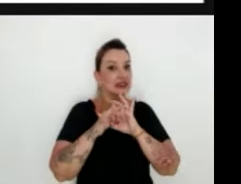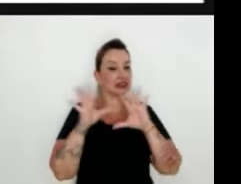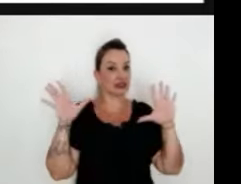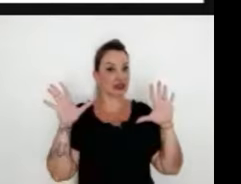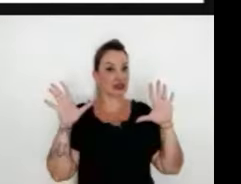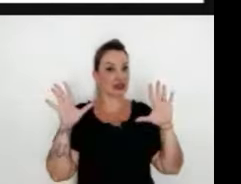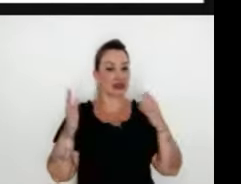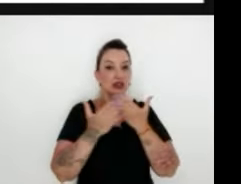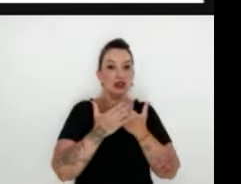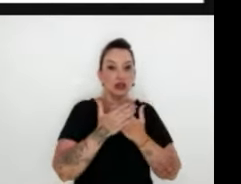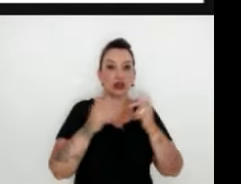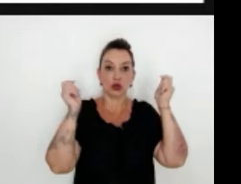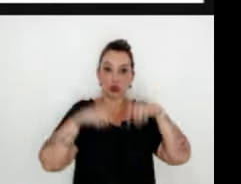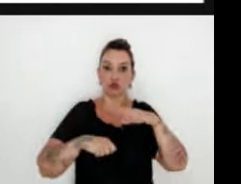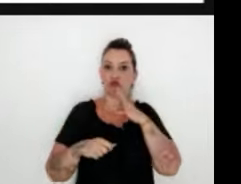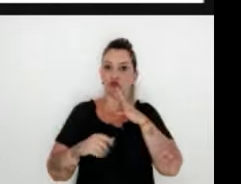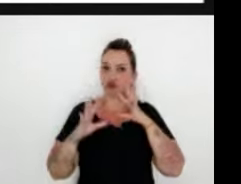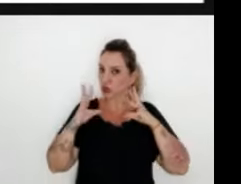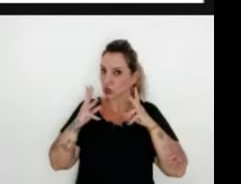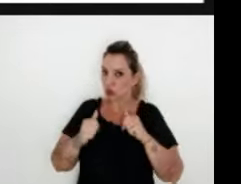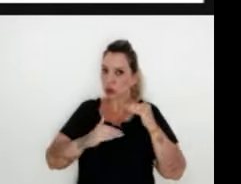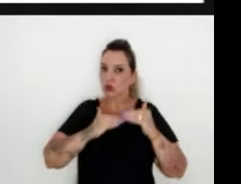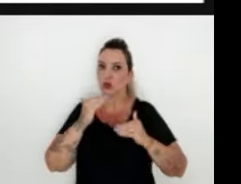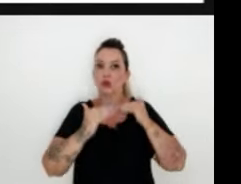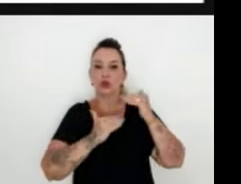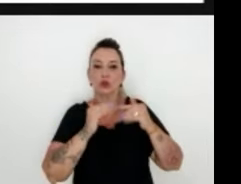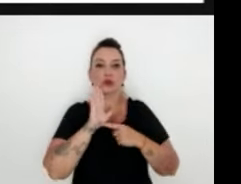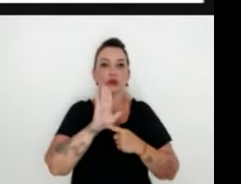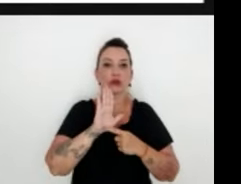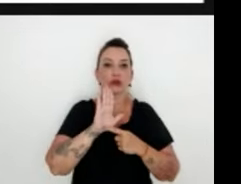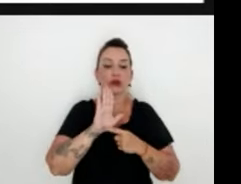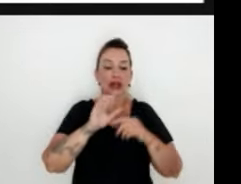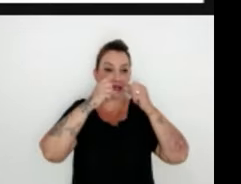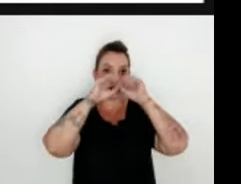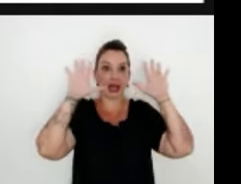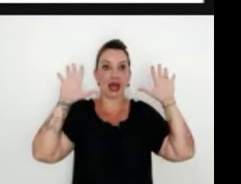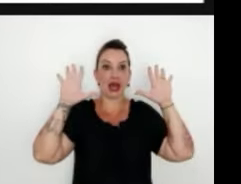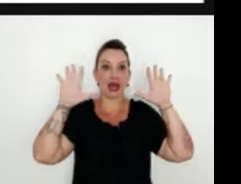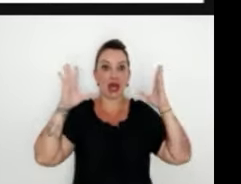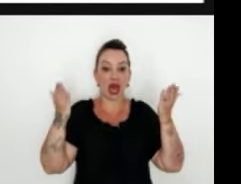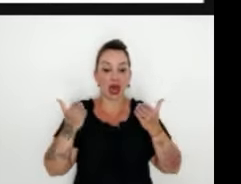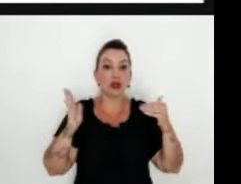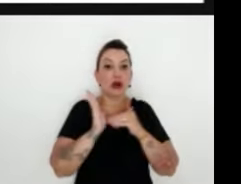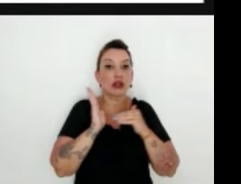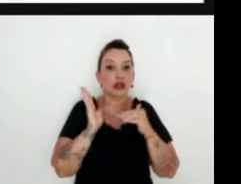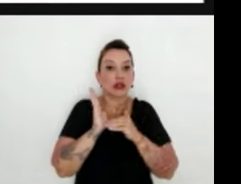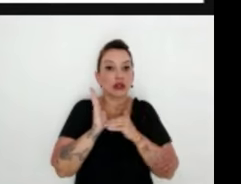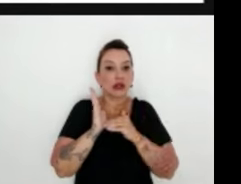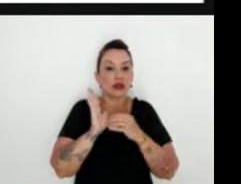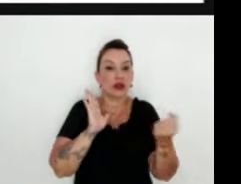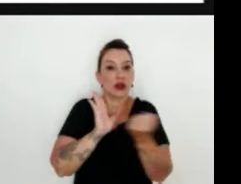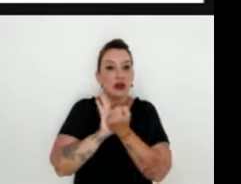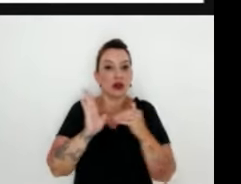produção do conhecimento. Esse processo tem indicado com nitidez que os atuais limites que demarcam as fronteiras entre